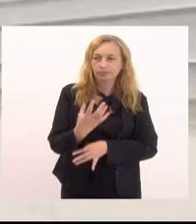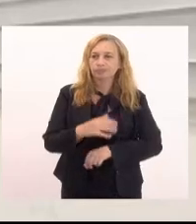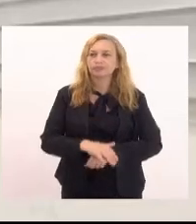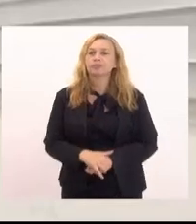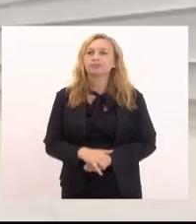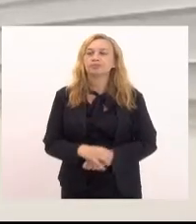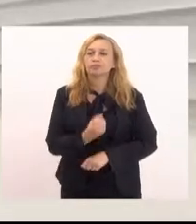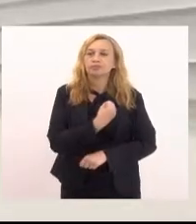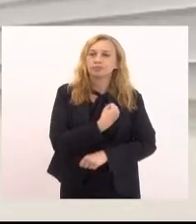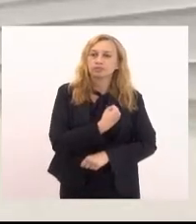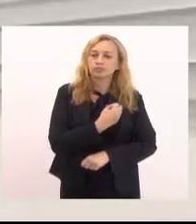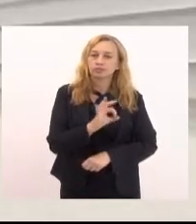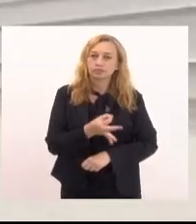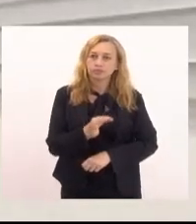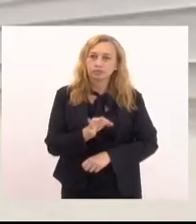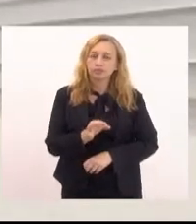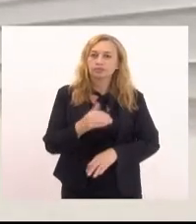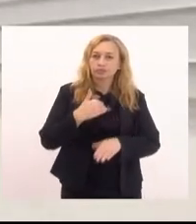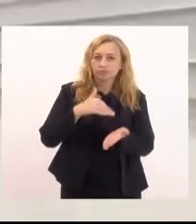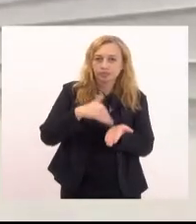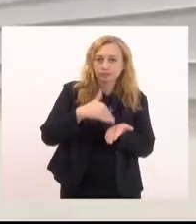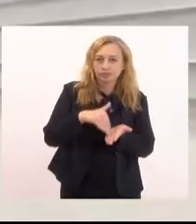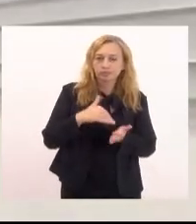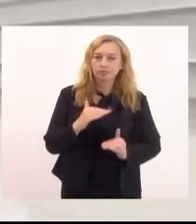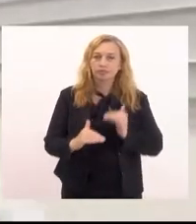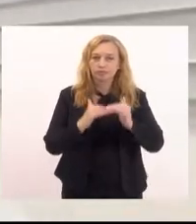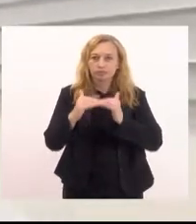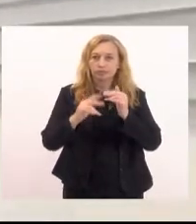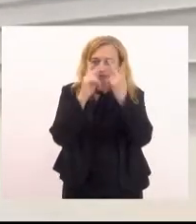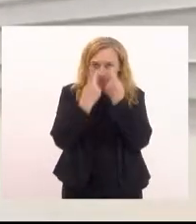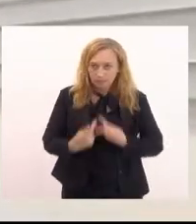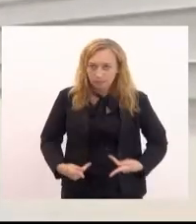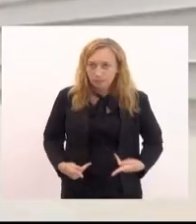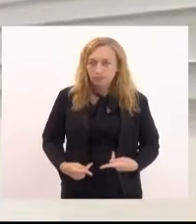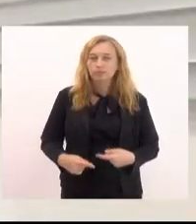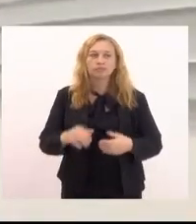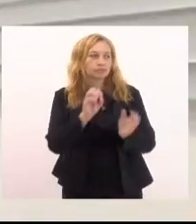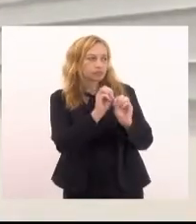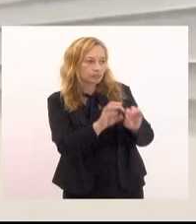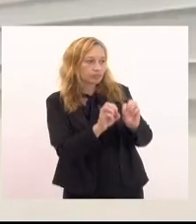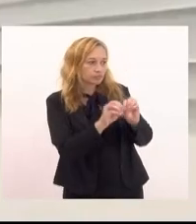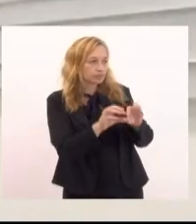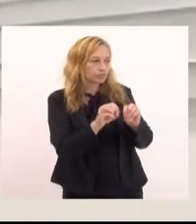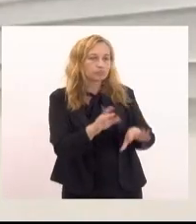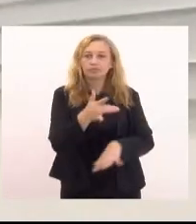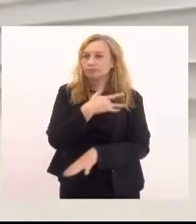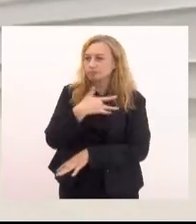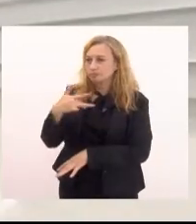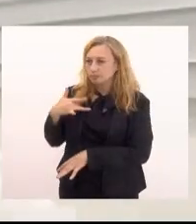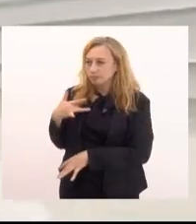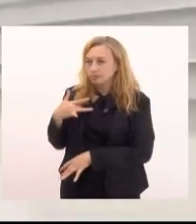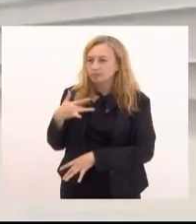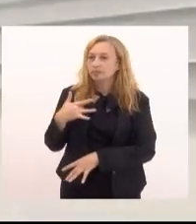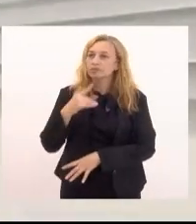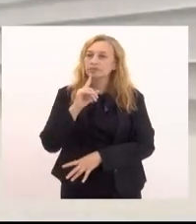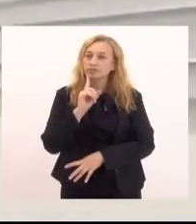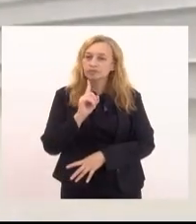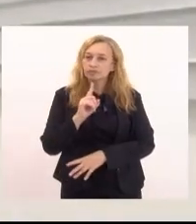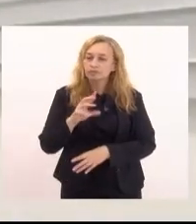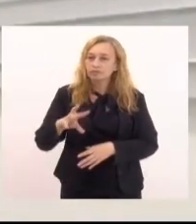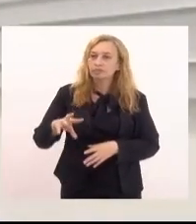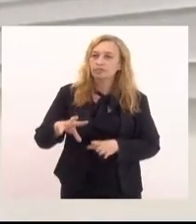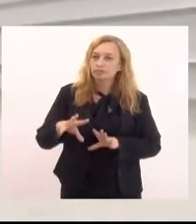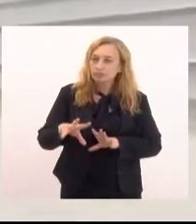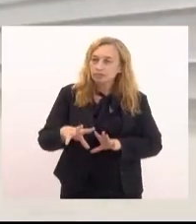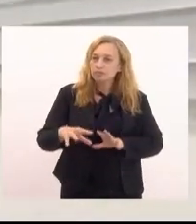levantamento de dados, é preciso que a Secretaria de Desenvolvimento Humano, bem como a de Educação, de Saúde, entrem no bojo